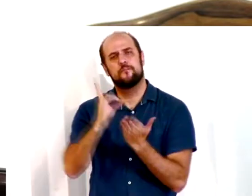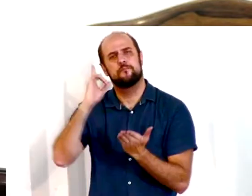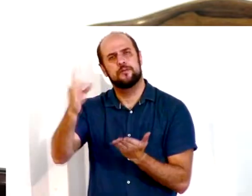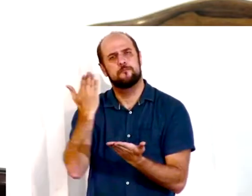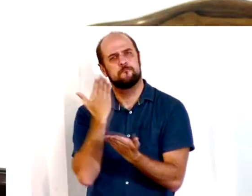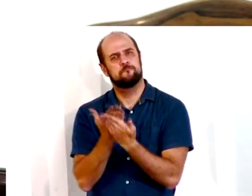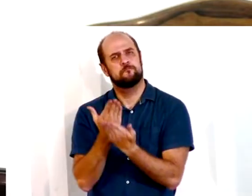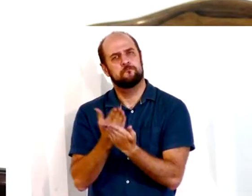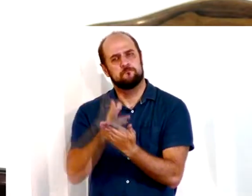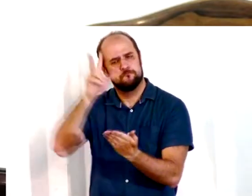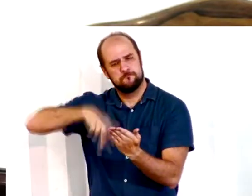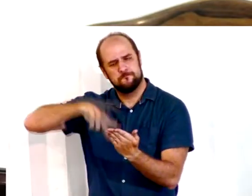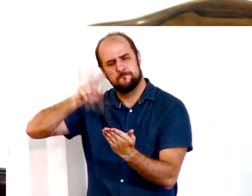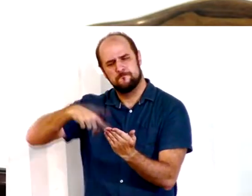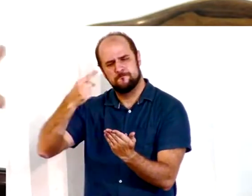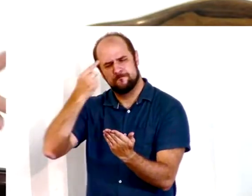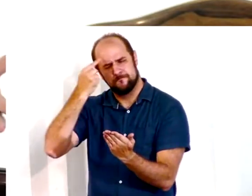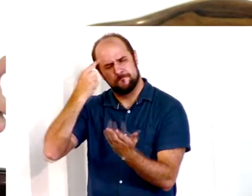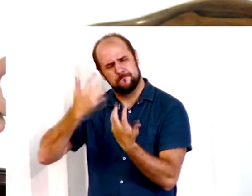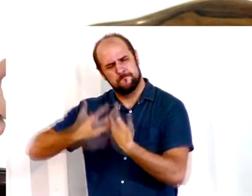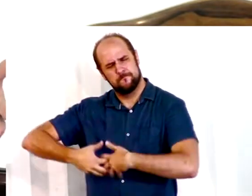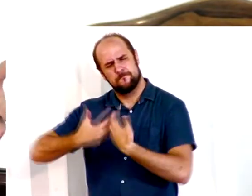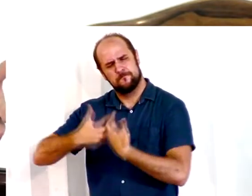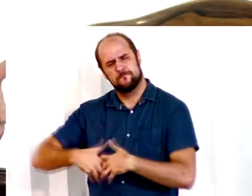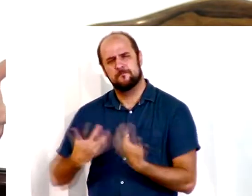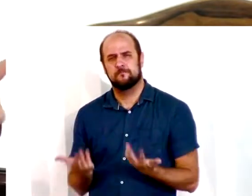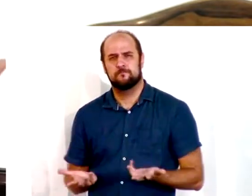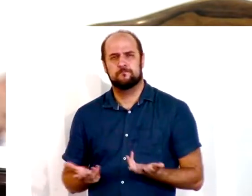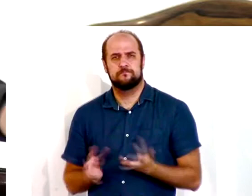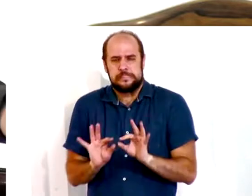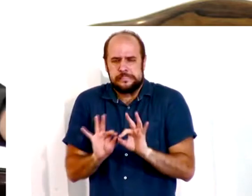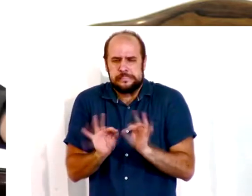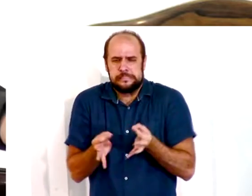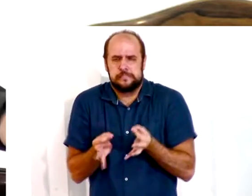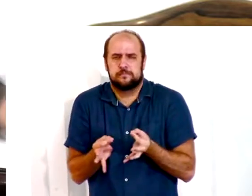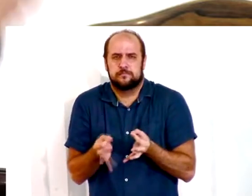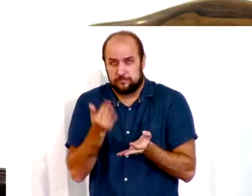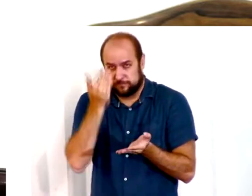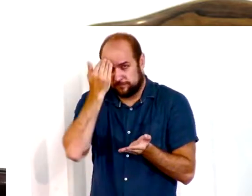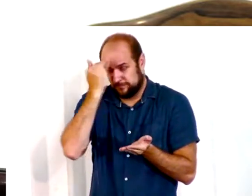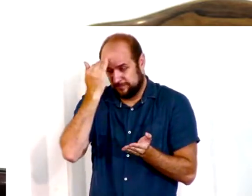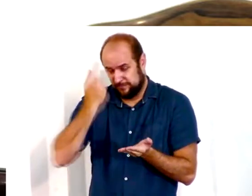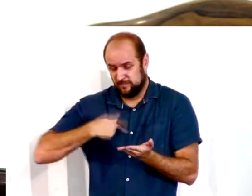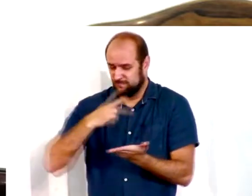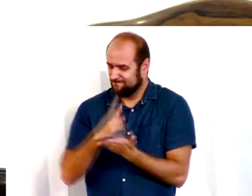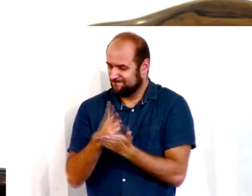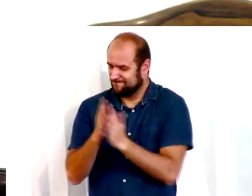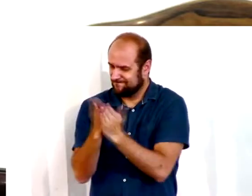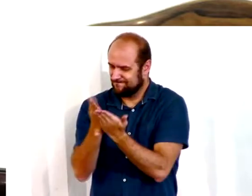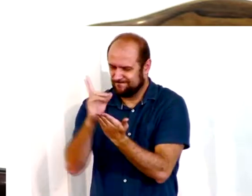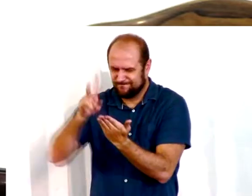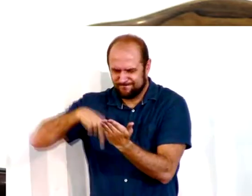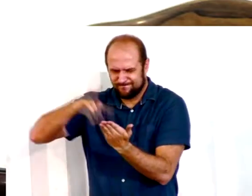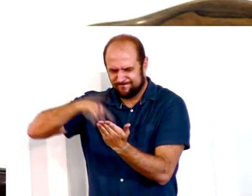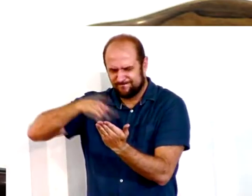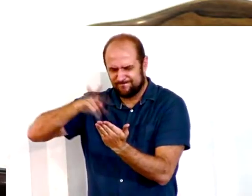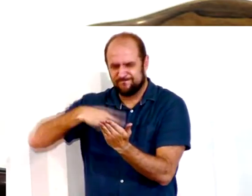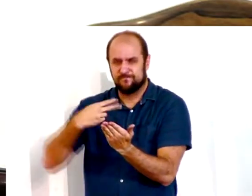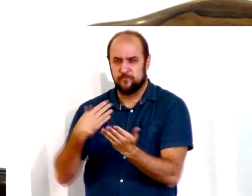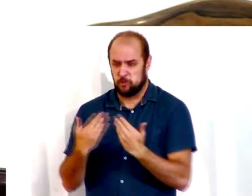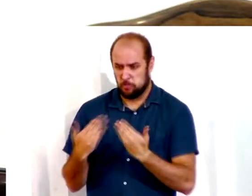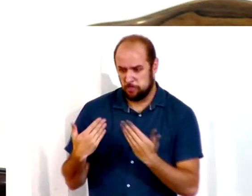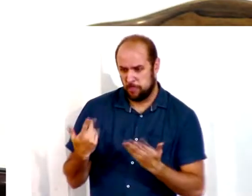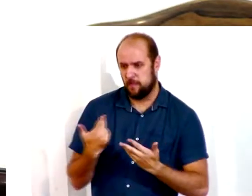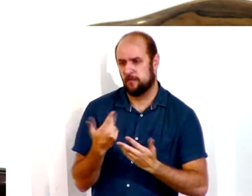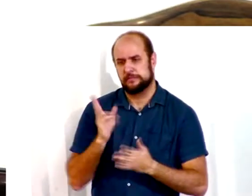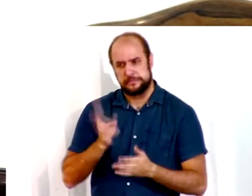preciso estudar, preciso conhecer. Porque senão, não vou entender, não vou saber lidar com os problemas, não vou saber,